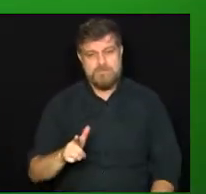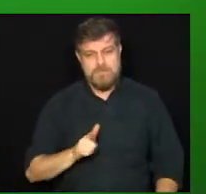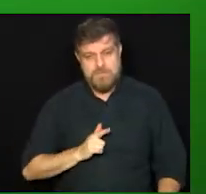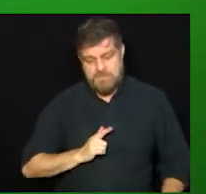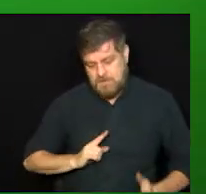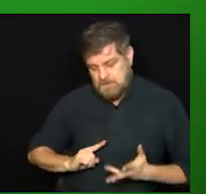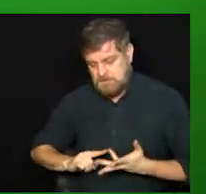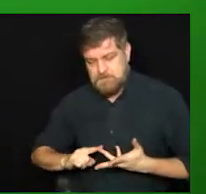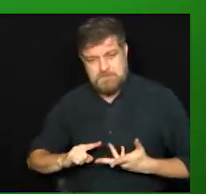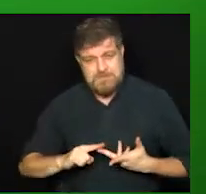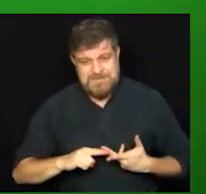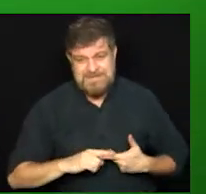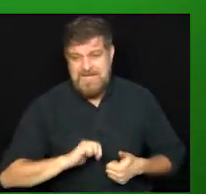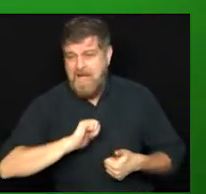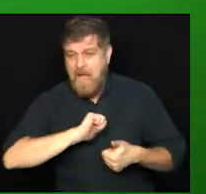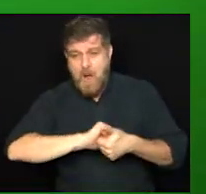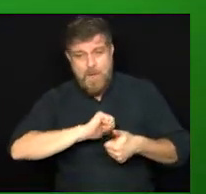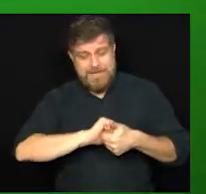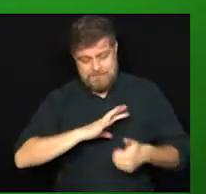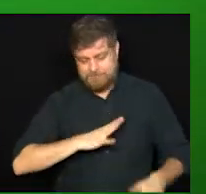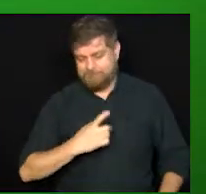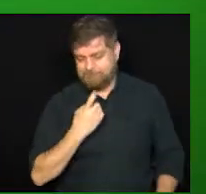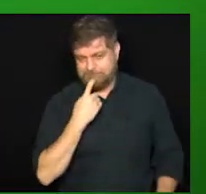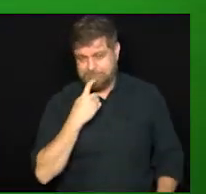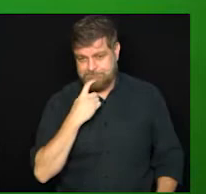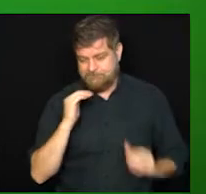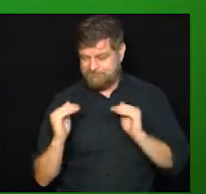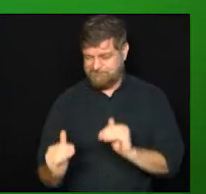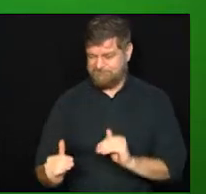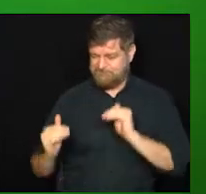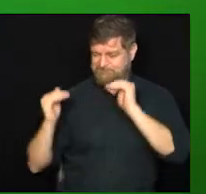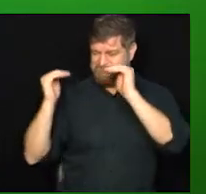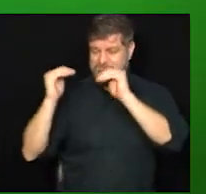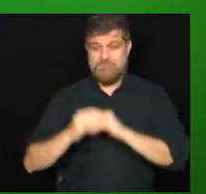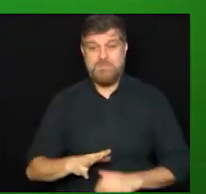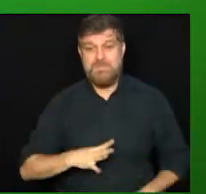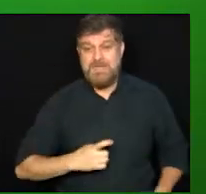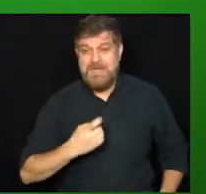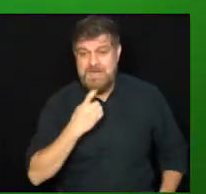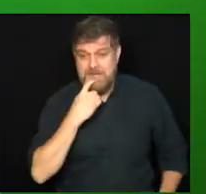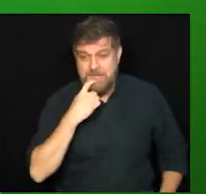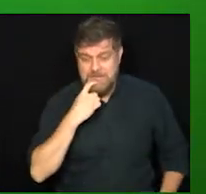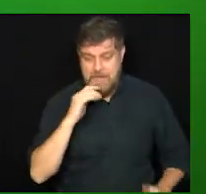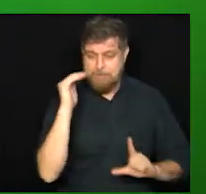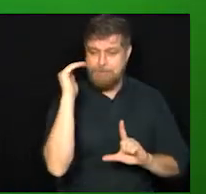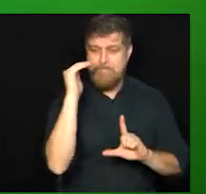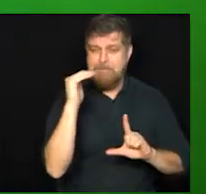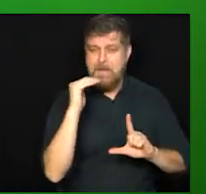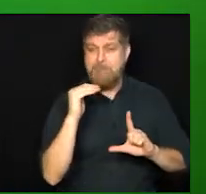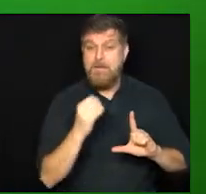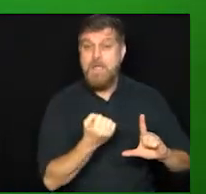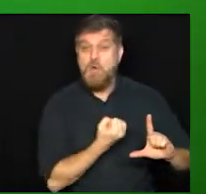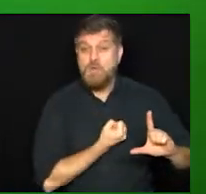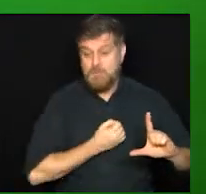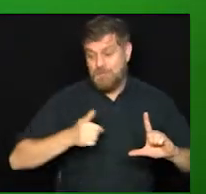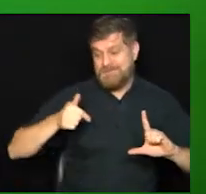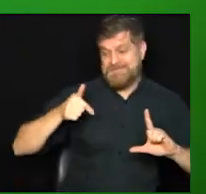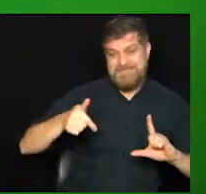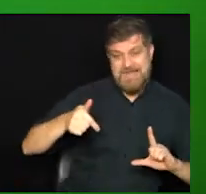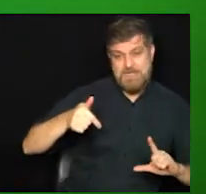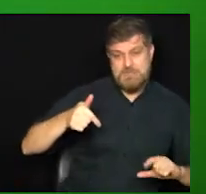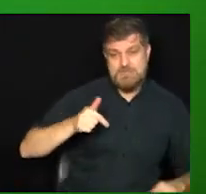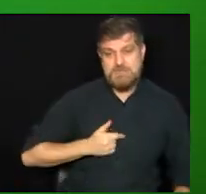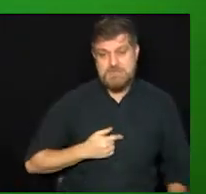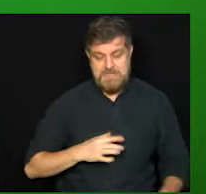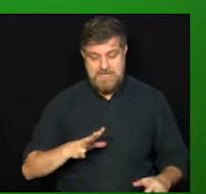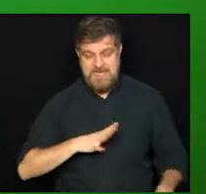essa qualidade de Campinas colocou Campinas em 7º lugar no país, uma cidade que mais recebe